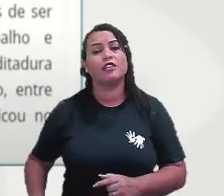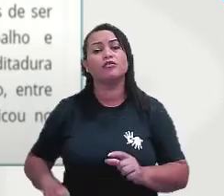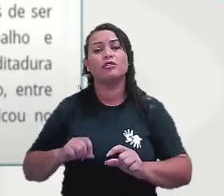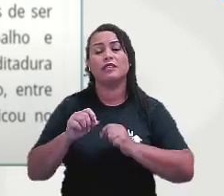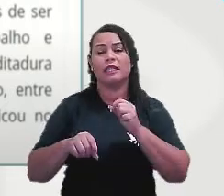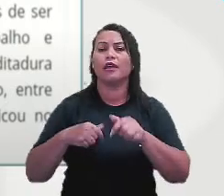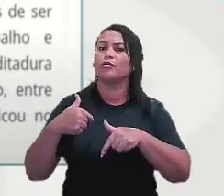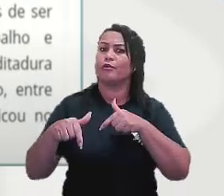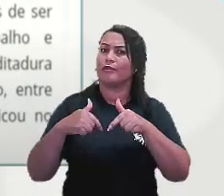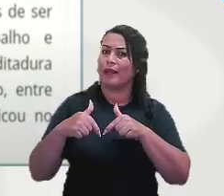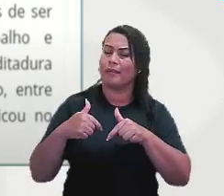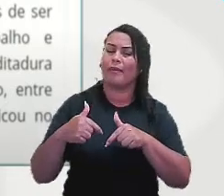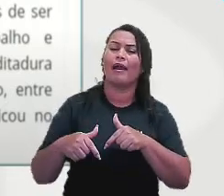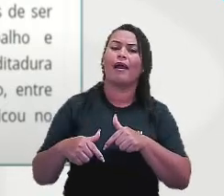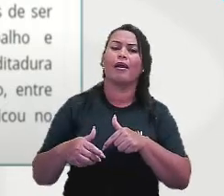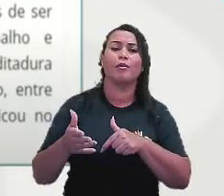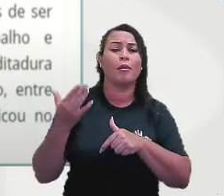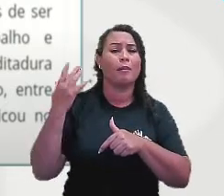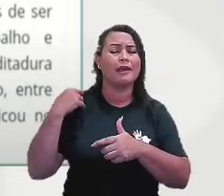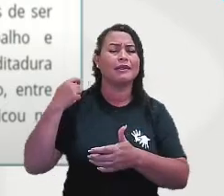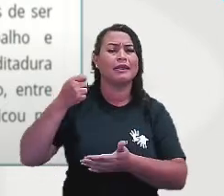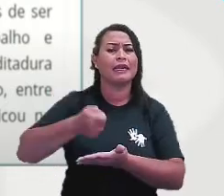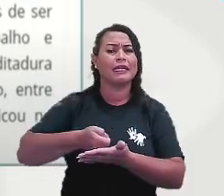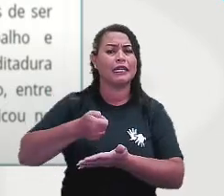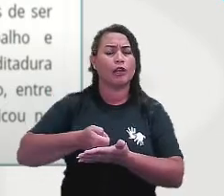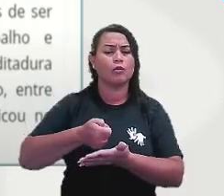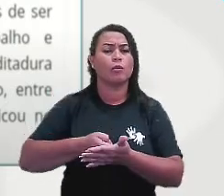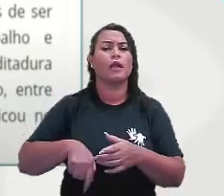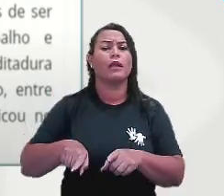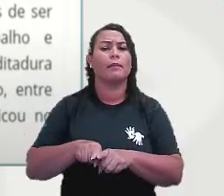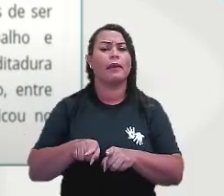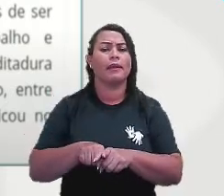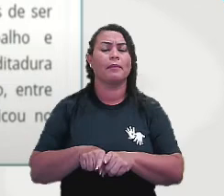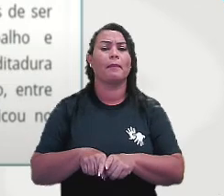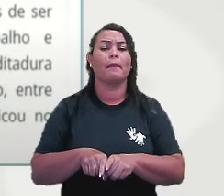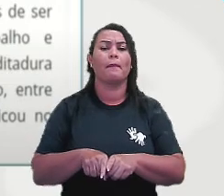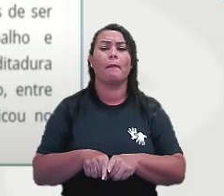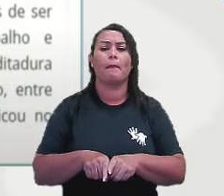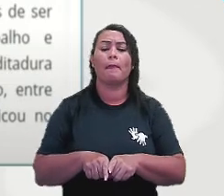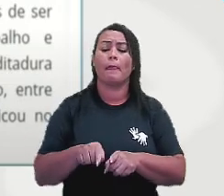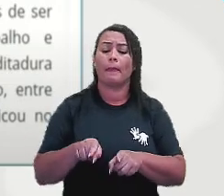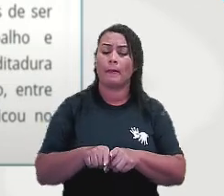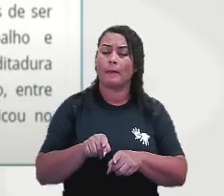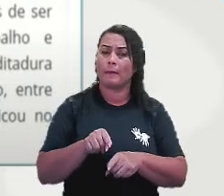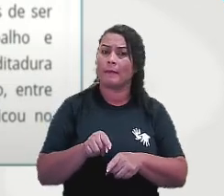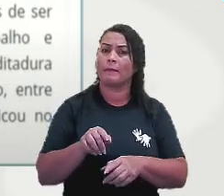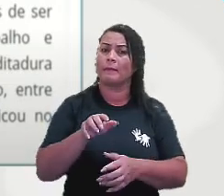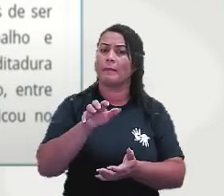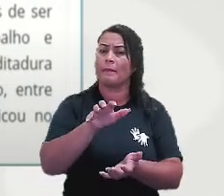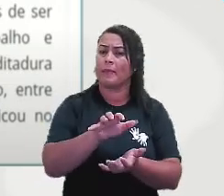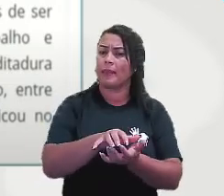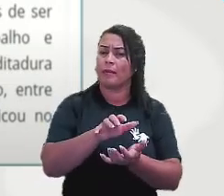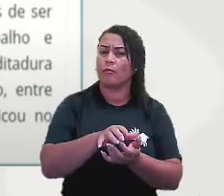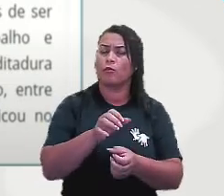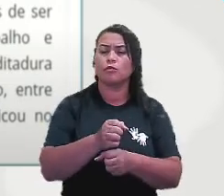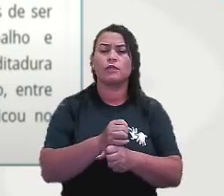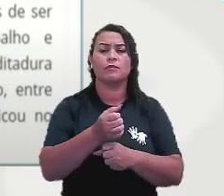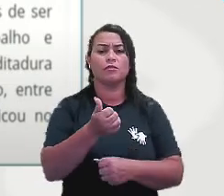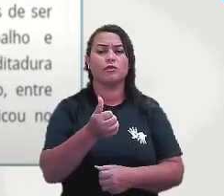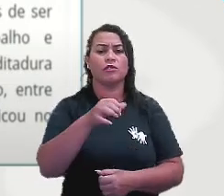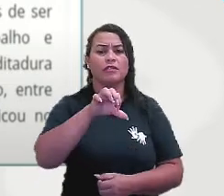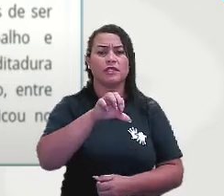durante a ditadura no Estado Novo. Foi inventor de Pernambuco entre